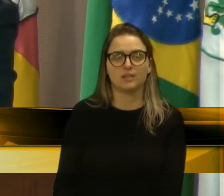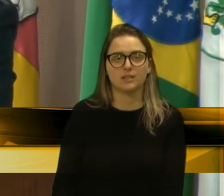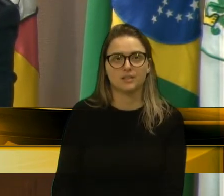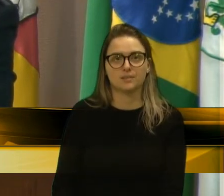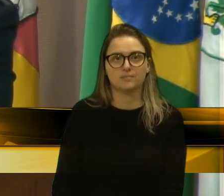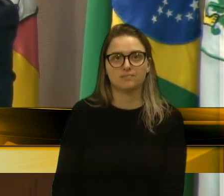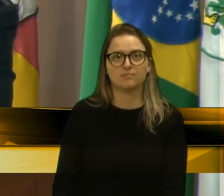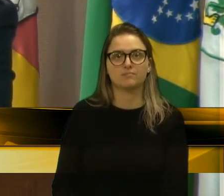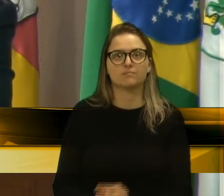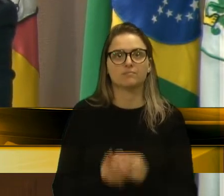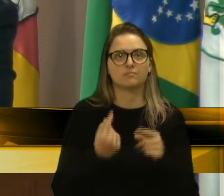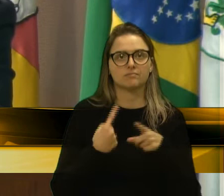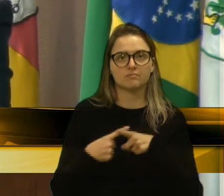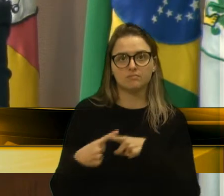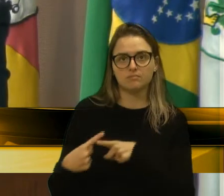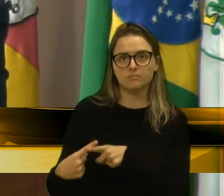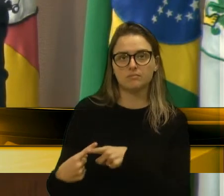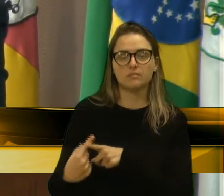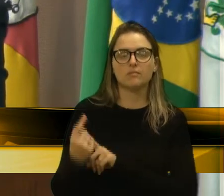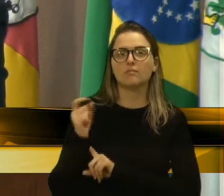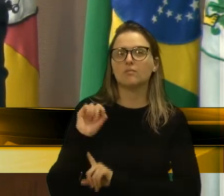Por que que eu digo isso, nobres pares?